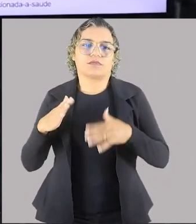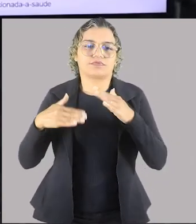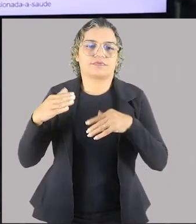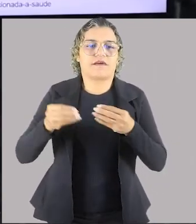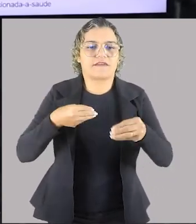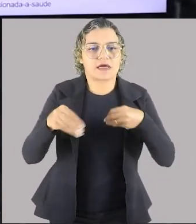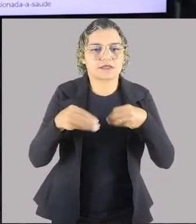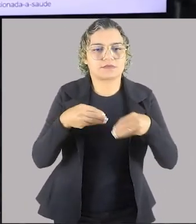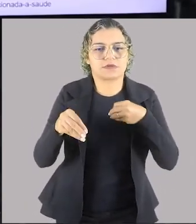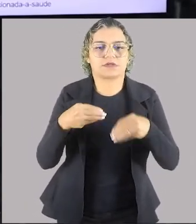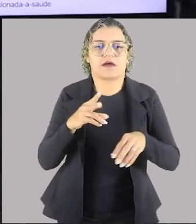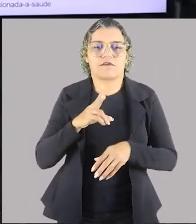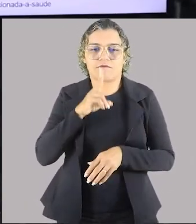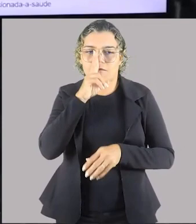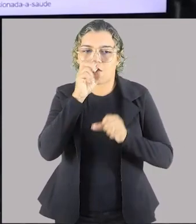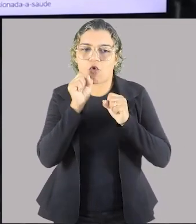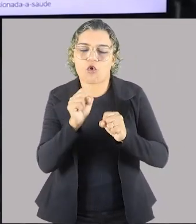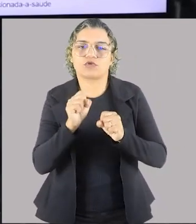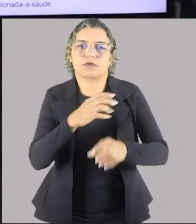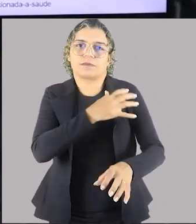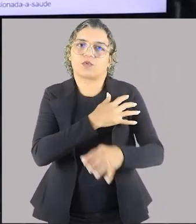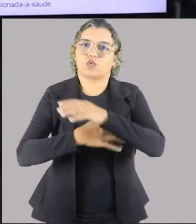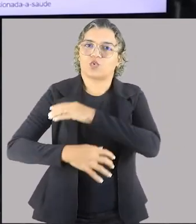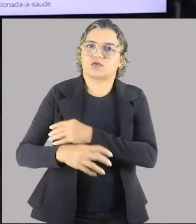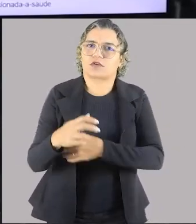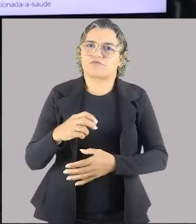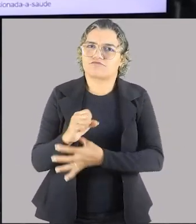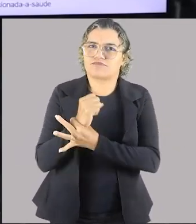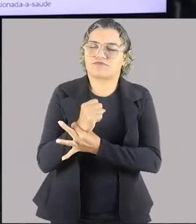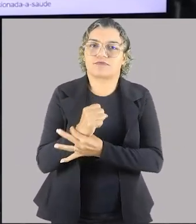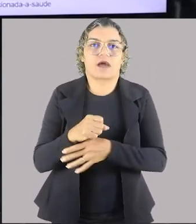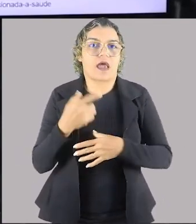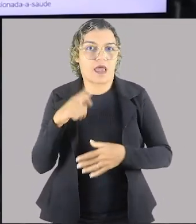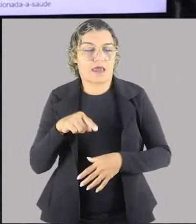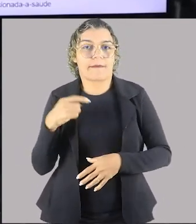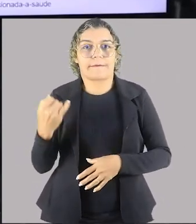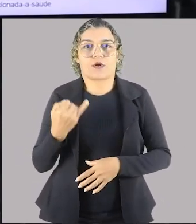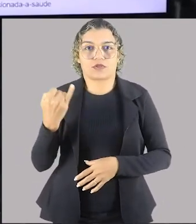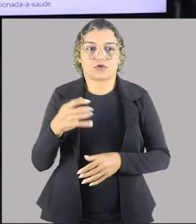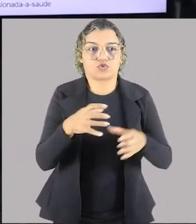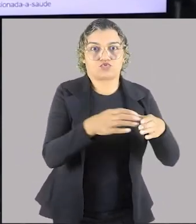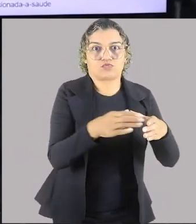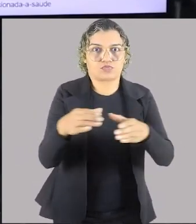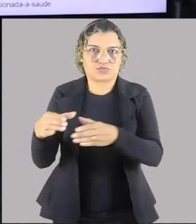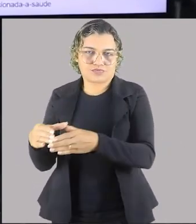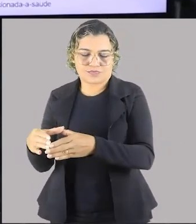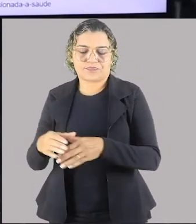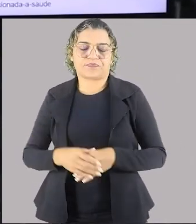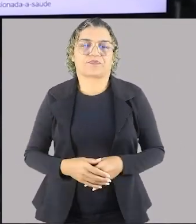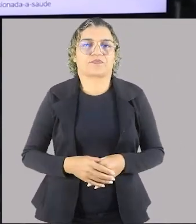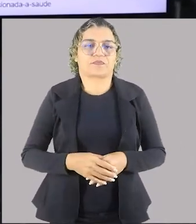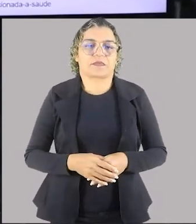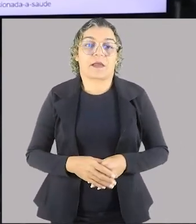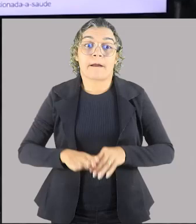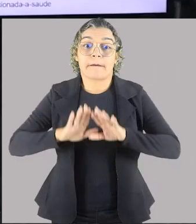ter força e resistência muscular, beleza? Ele vai ser importante para esses dois grupos,